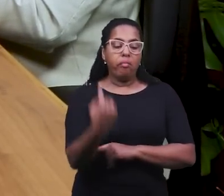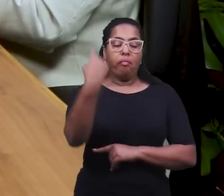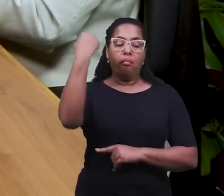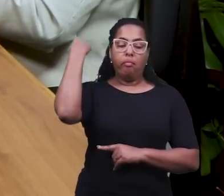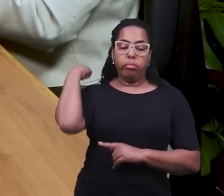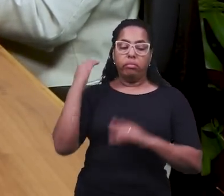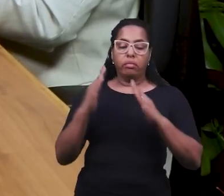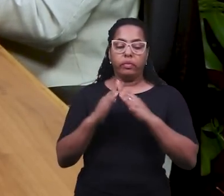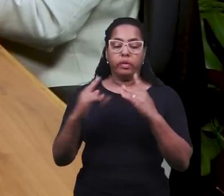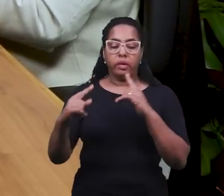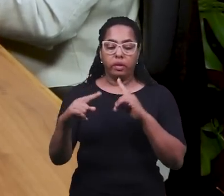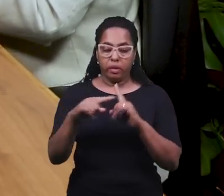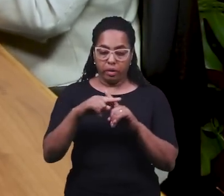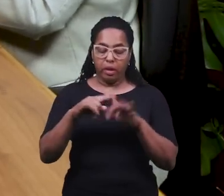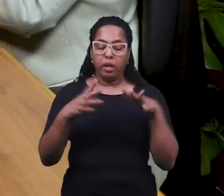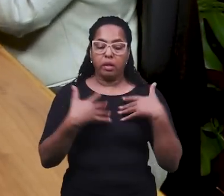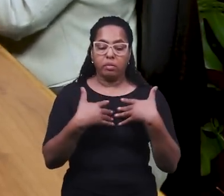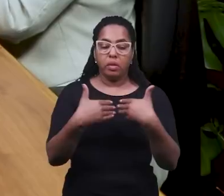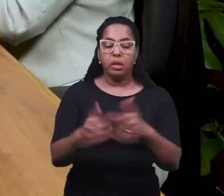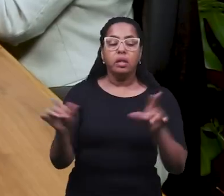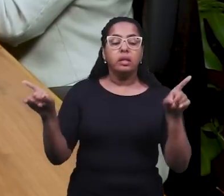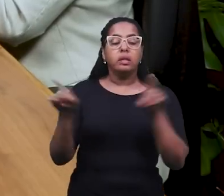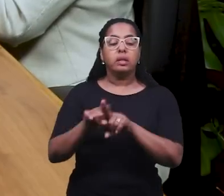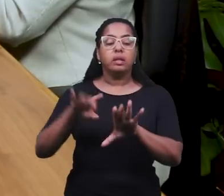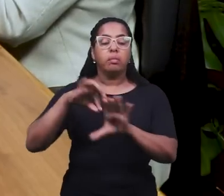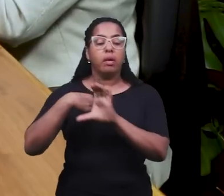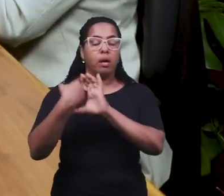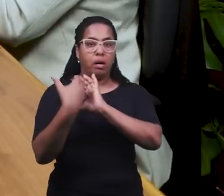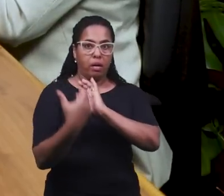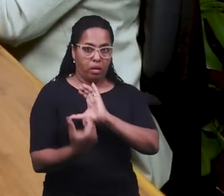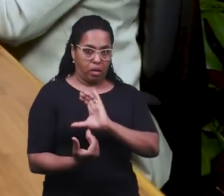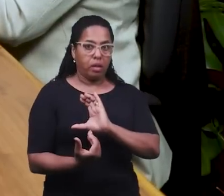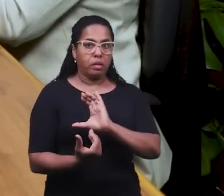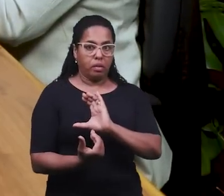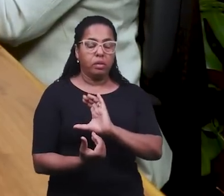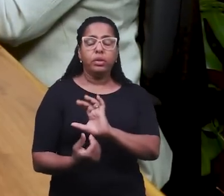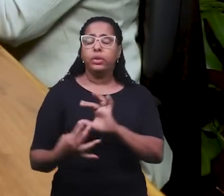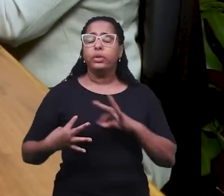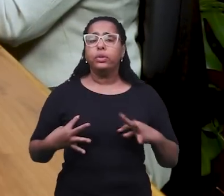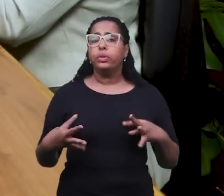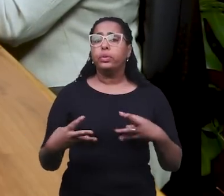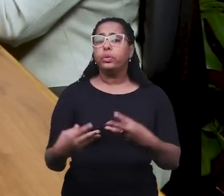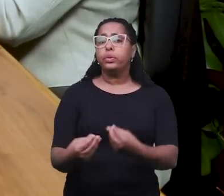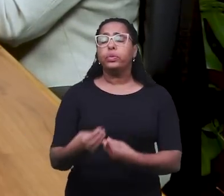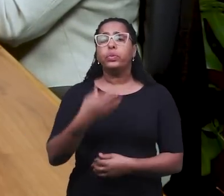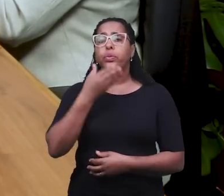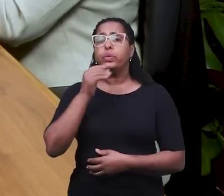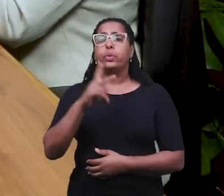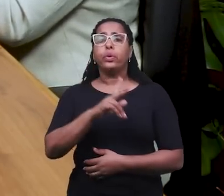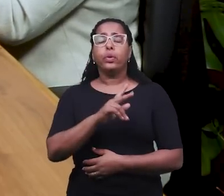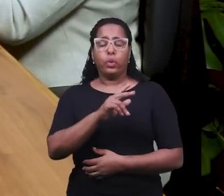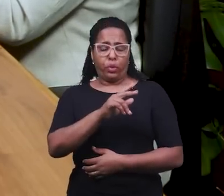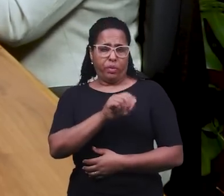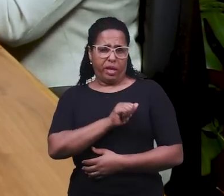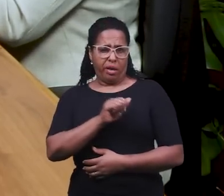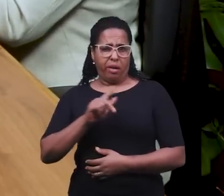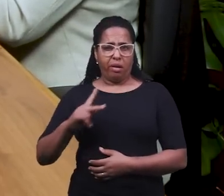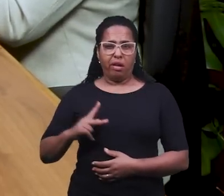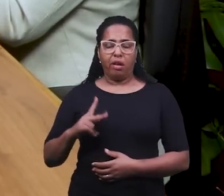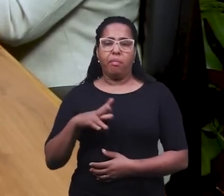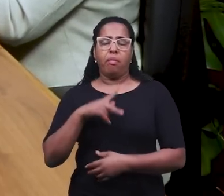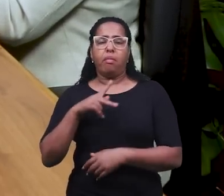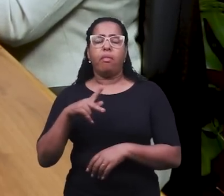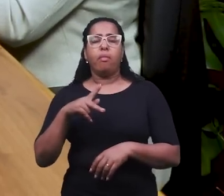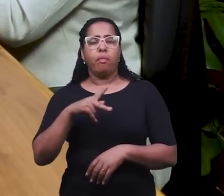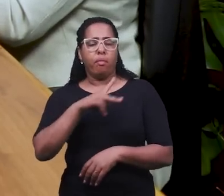primitiva e as características desse diácono, ou seja, aquilo que o apóstolo Paulo ele descreve